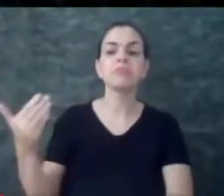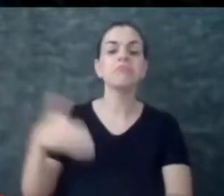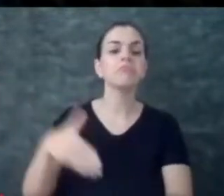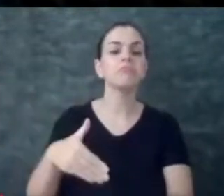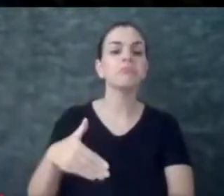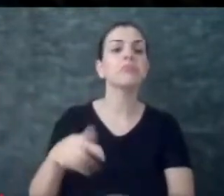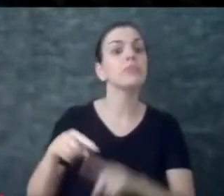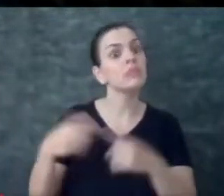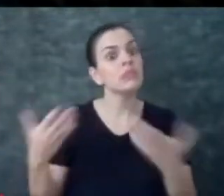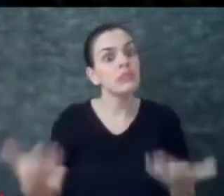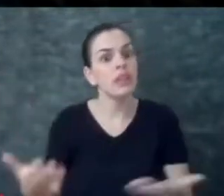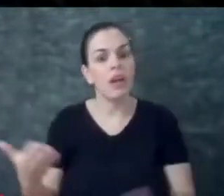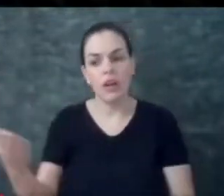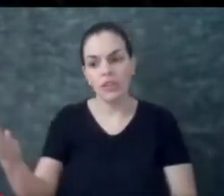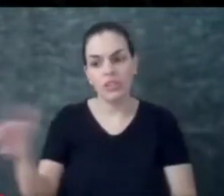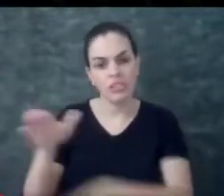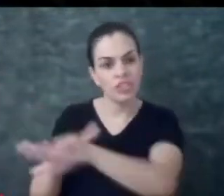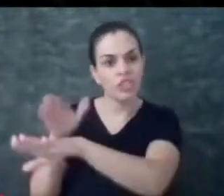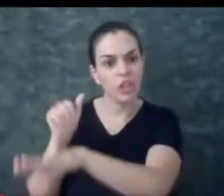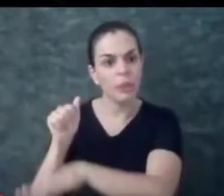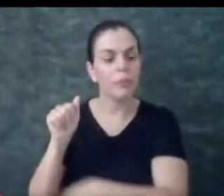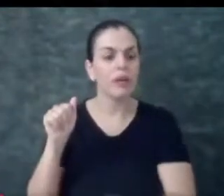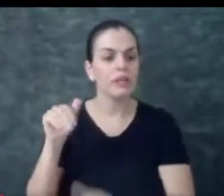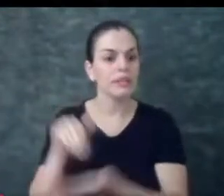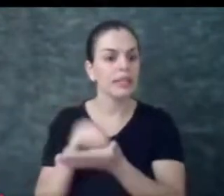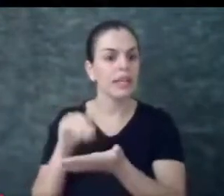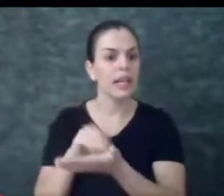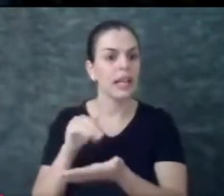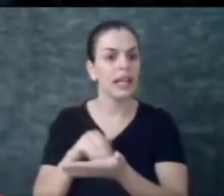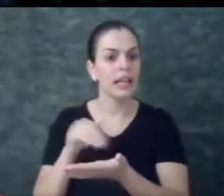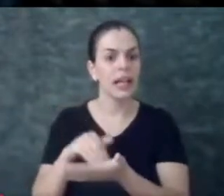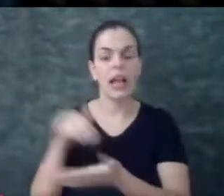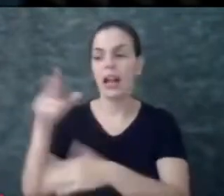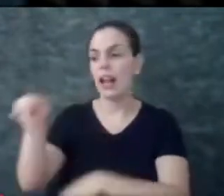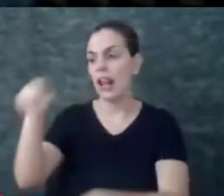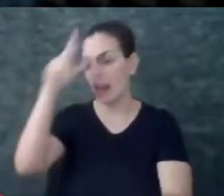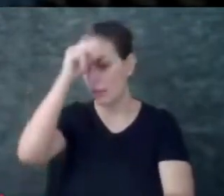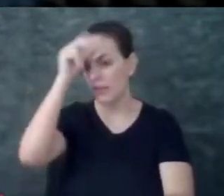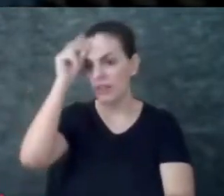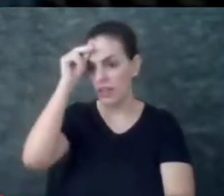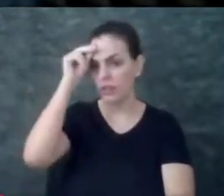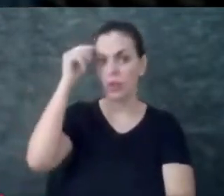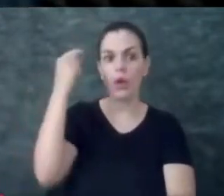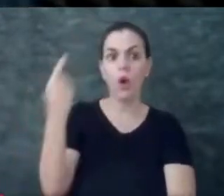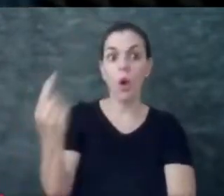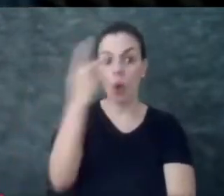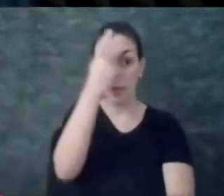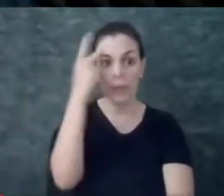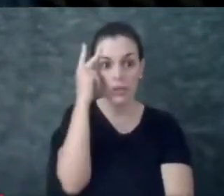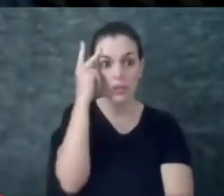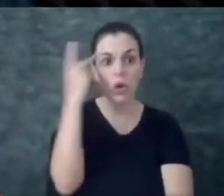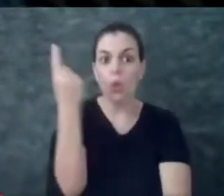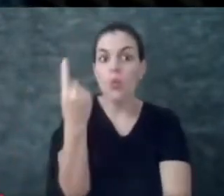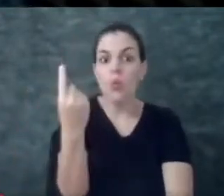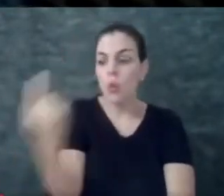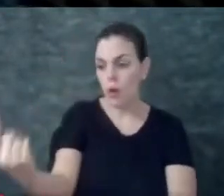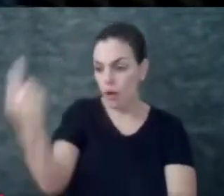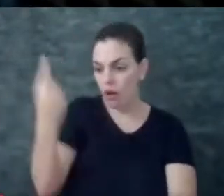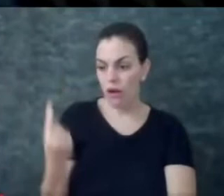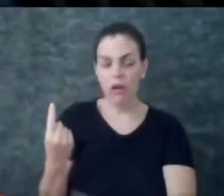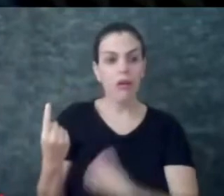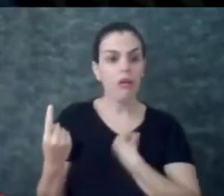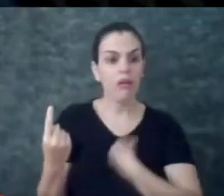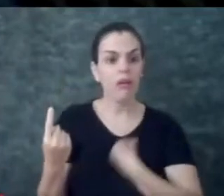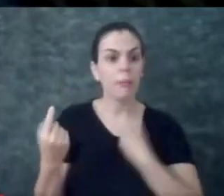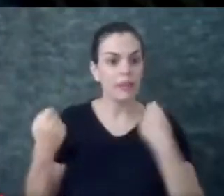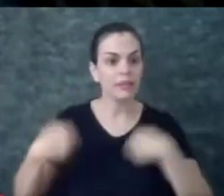mas alguém da prefeitura tem que se manifestar e não achou honesto que se repasse isso as costas do vereador Pier petruzziello que a